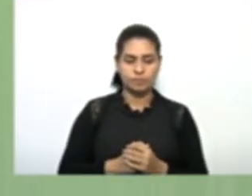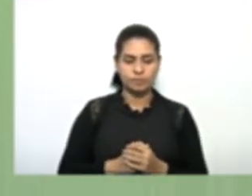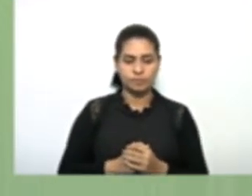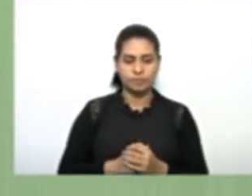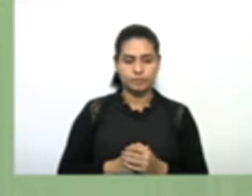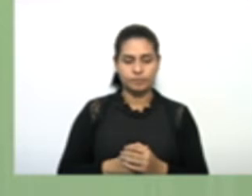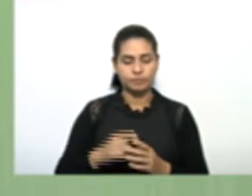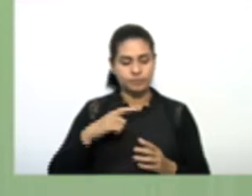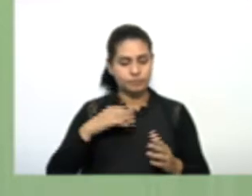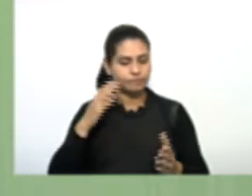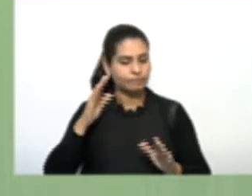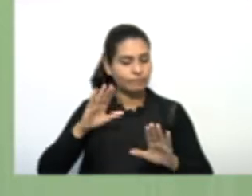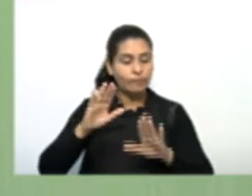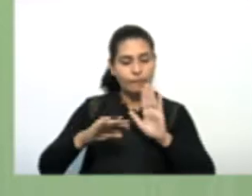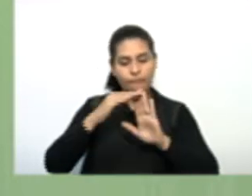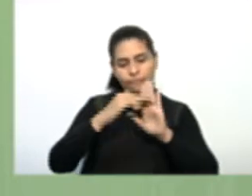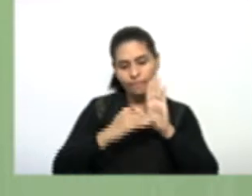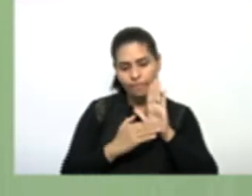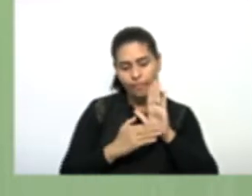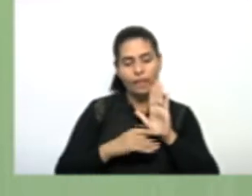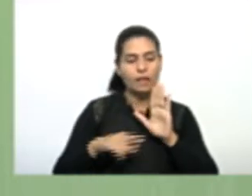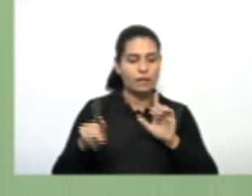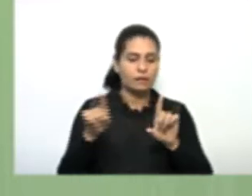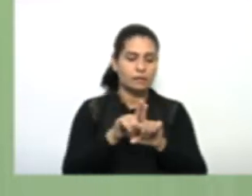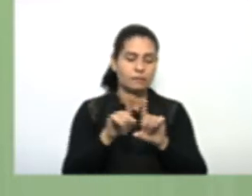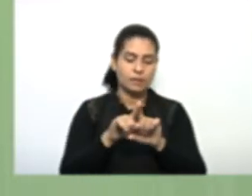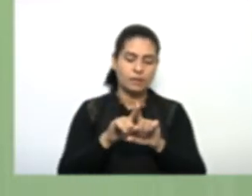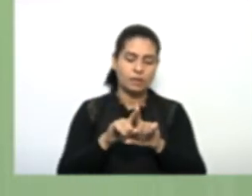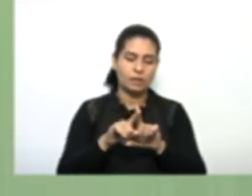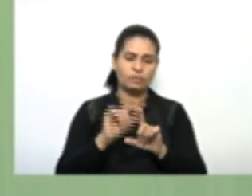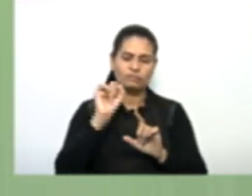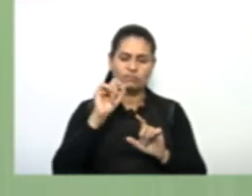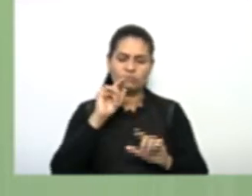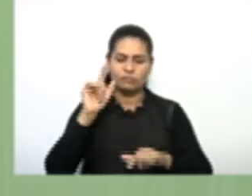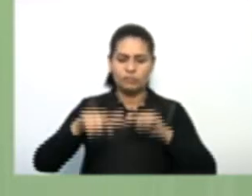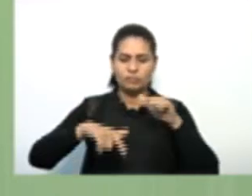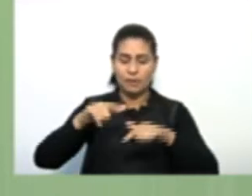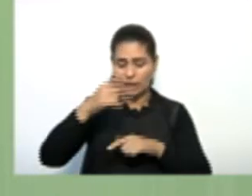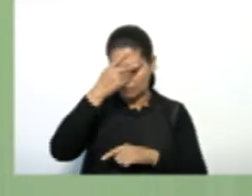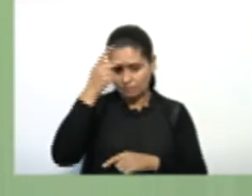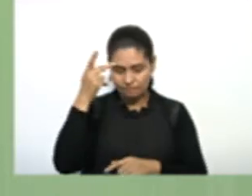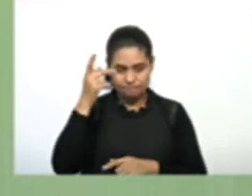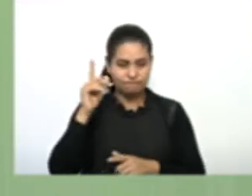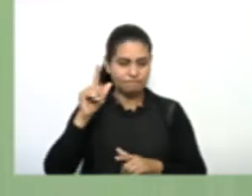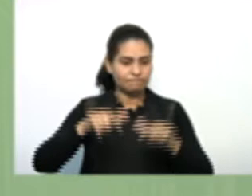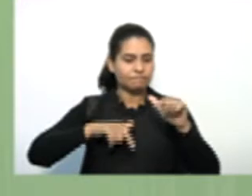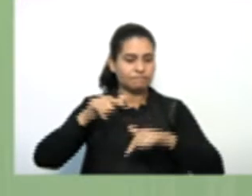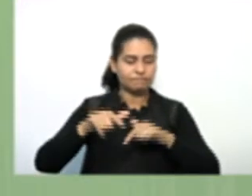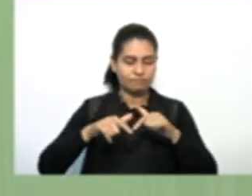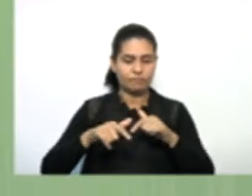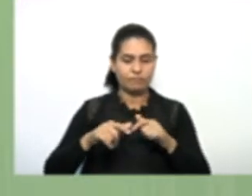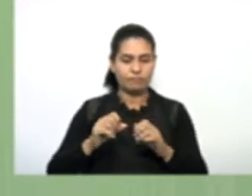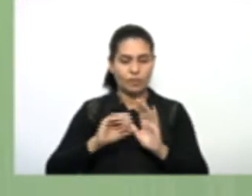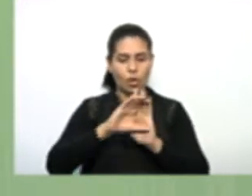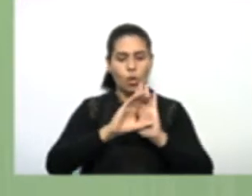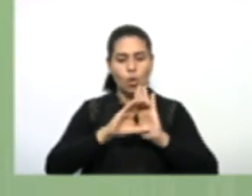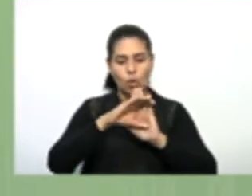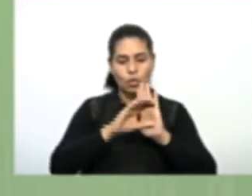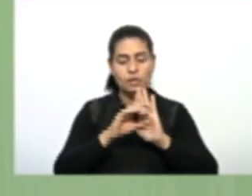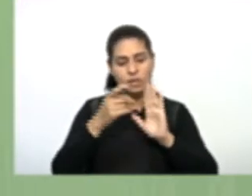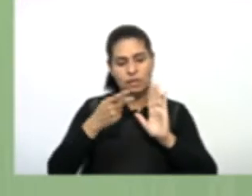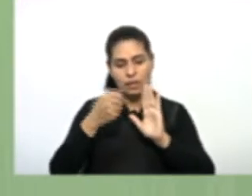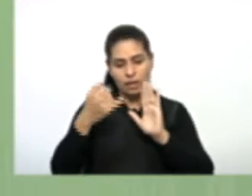Falando ainda das relações contratuais das cooperativistas, o empregado, a gente tem o conceito legal do empregado no